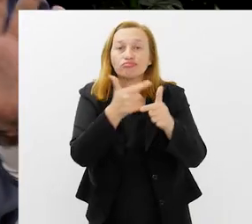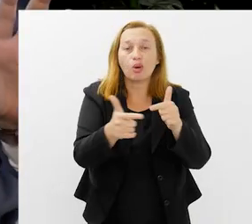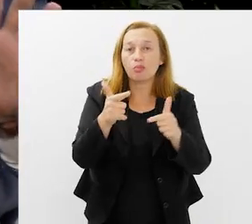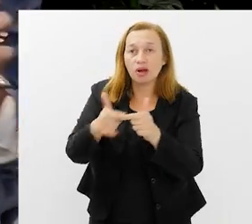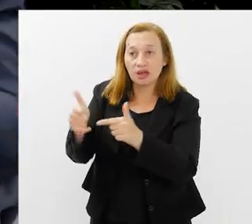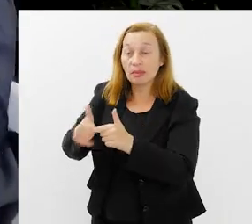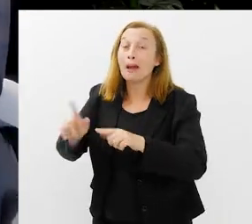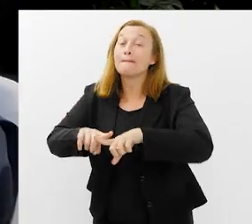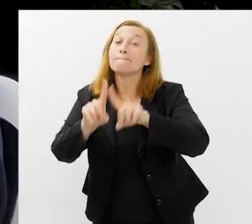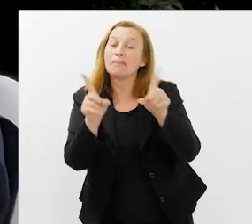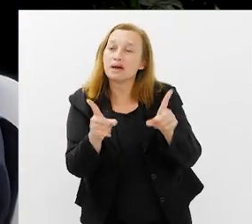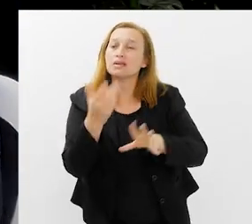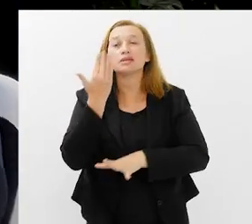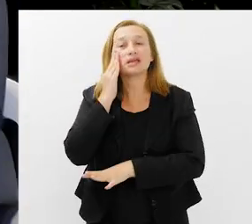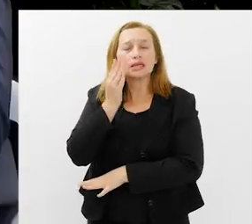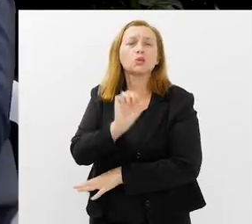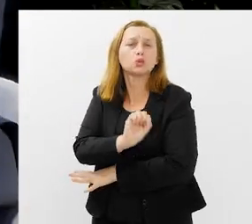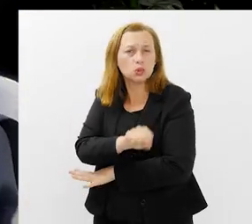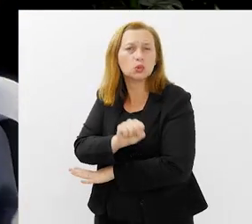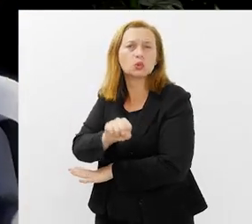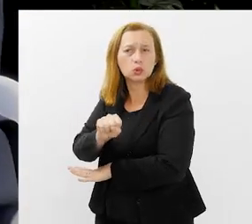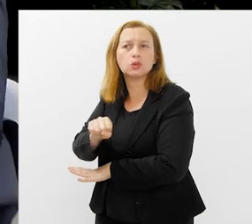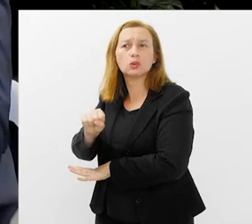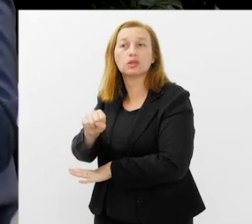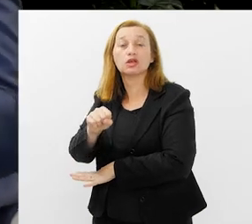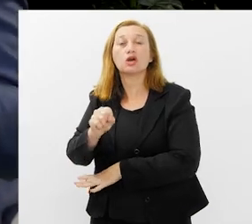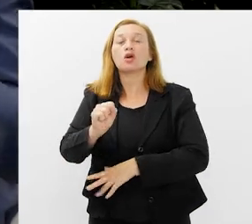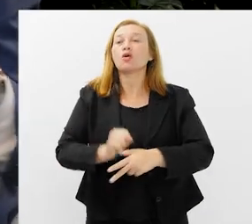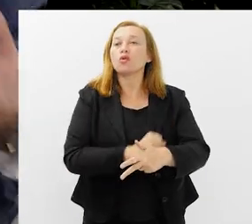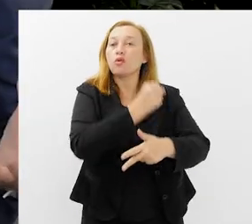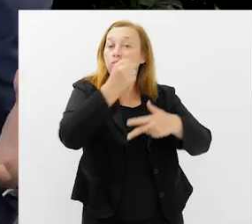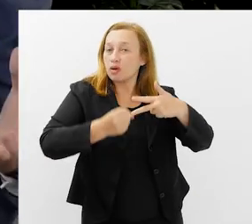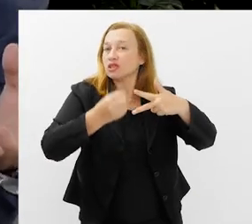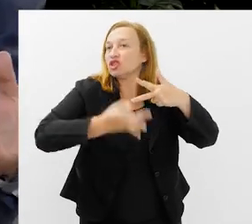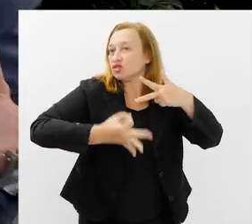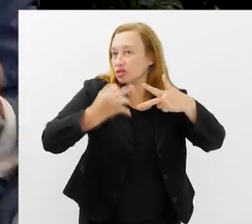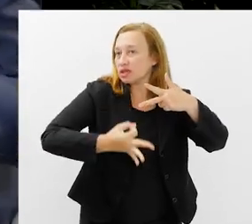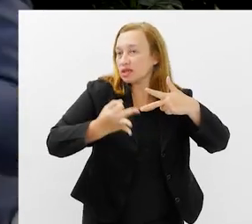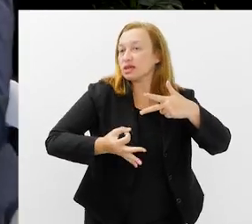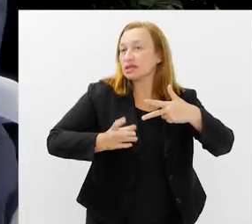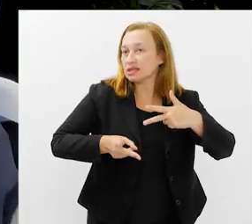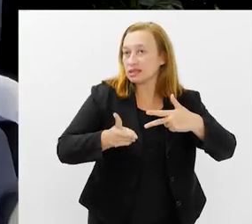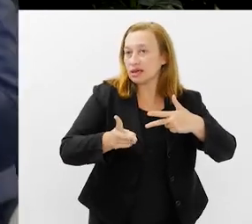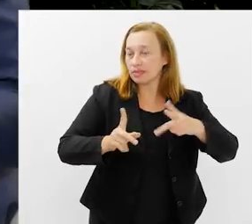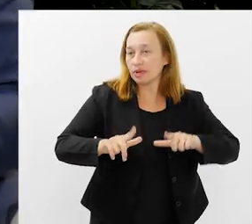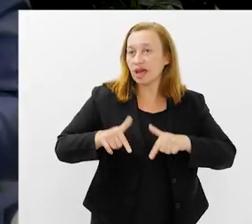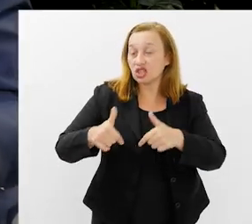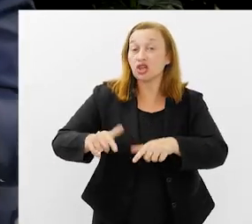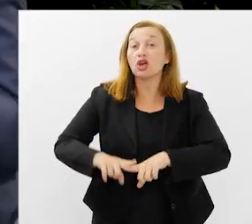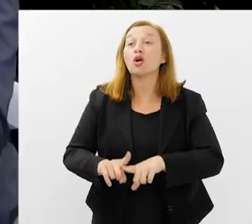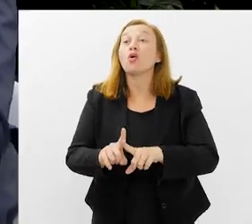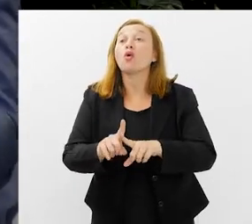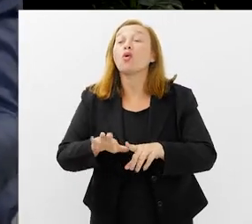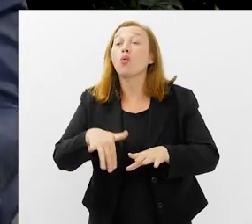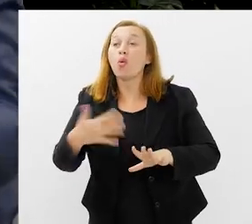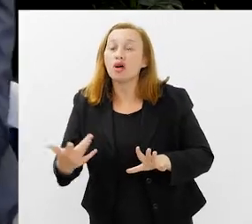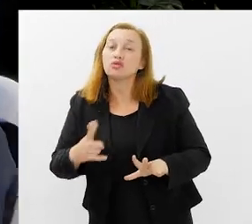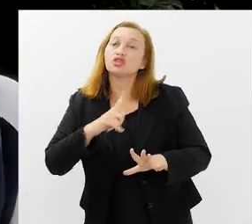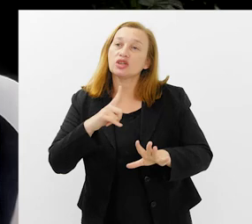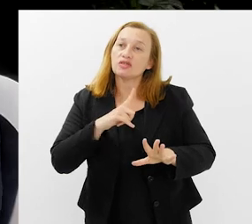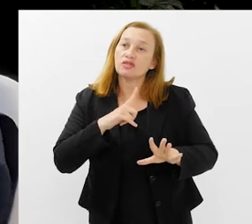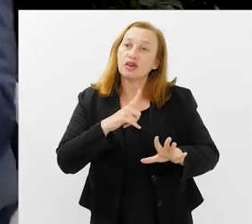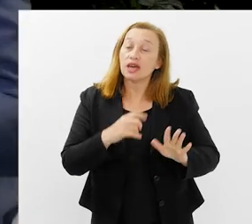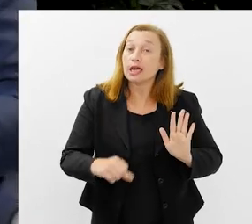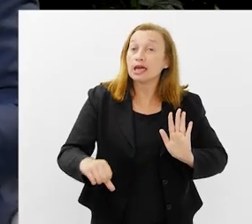ter problemas, mas entendendo, sim, que o Poder Judiciário deve sempre intervir quando houver ameaça